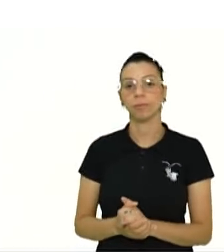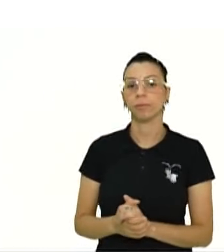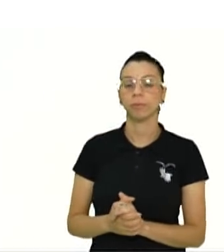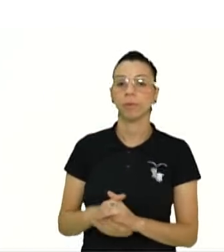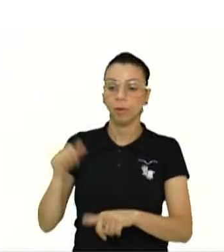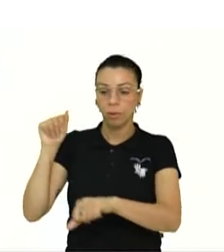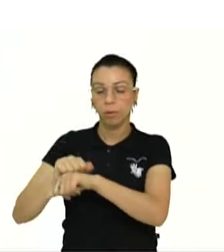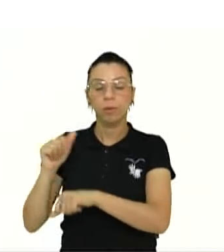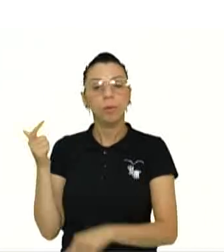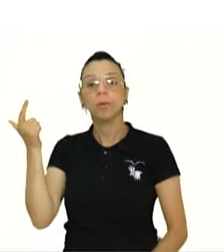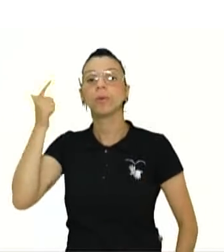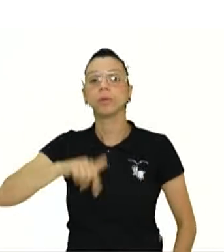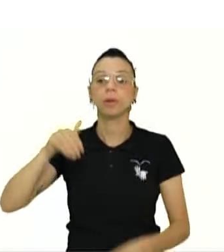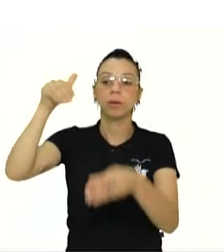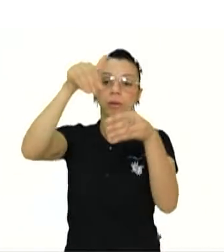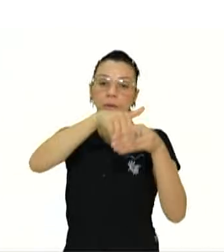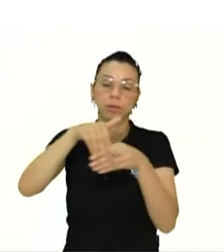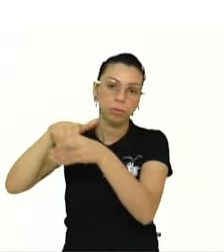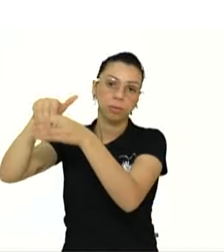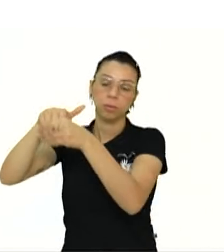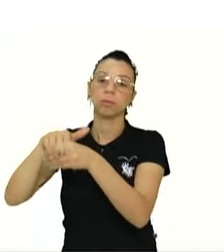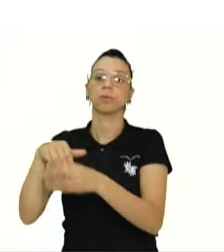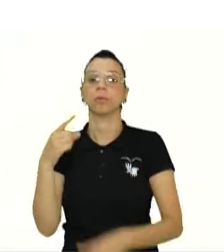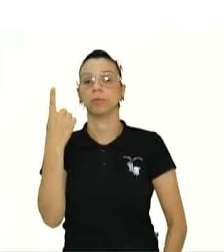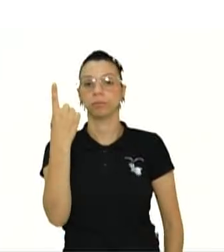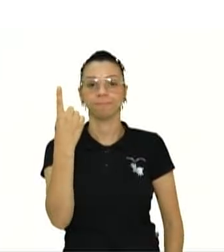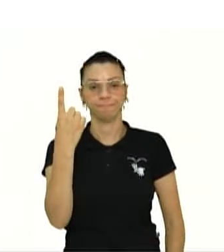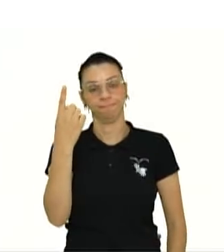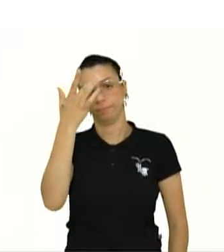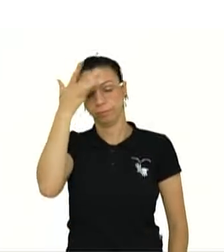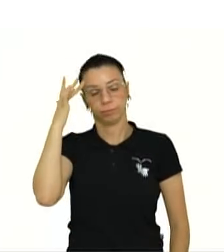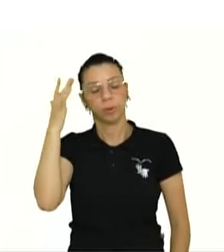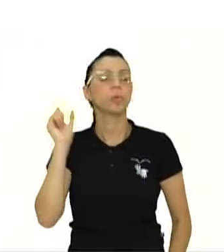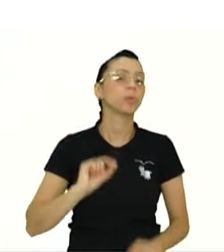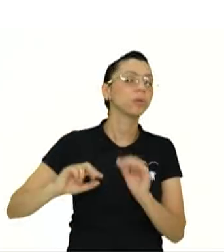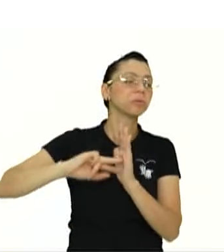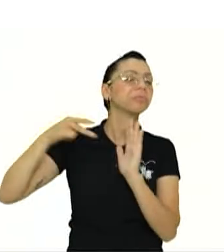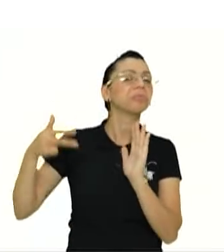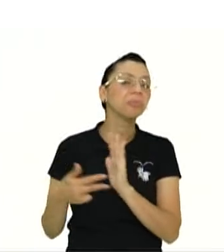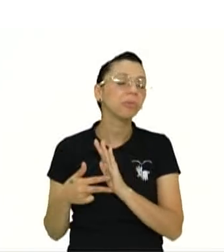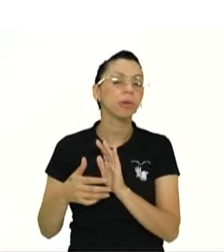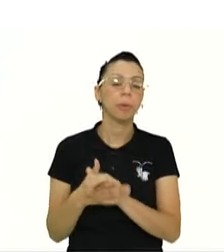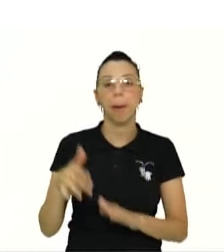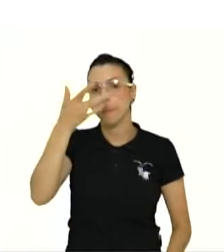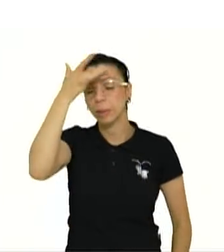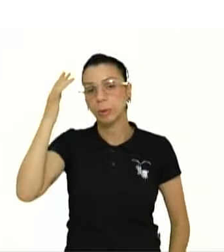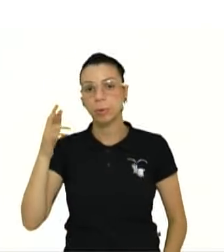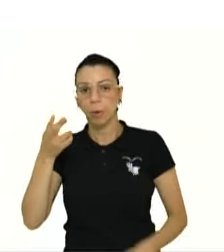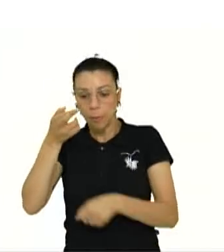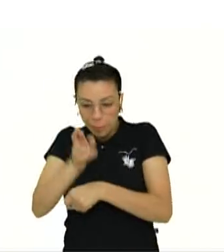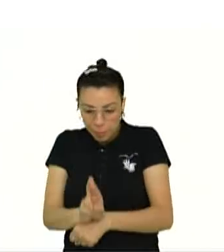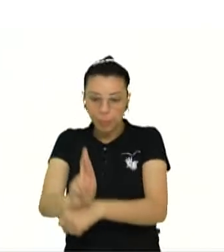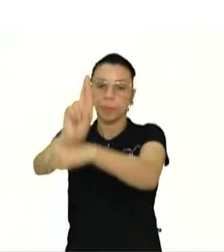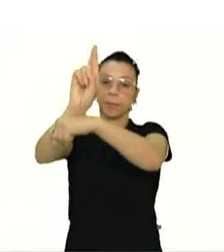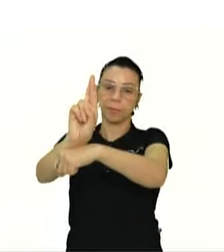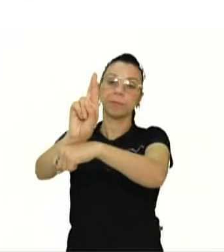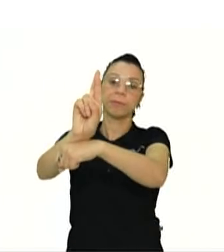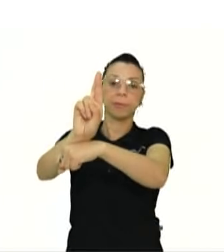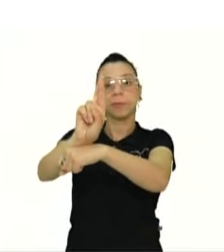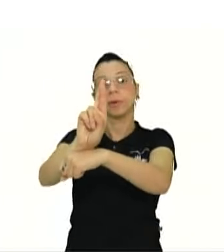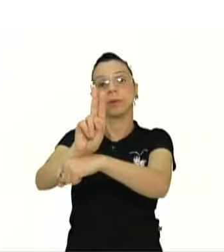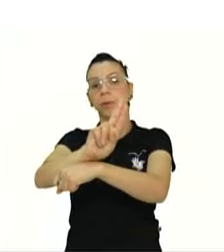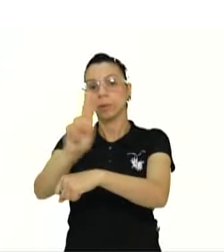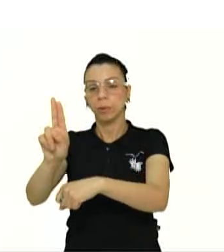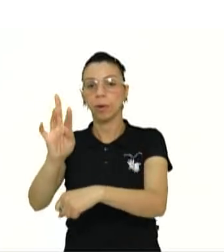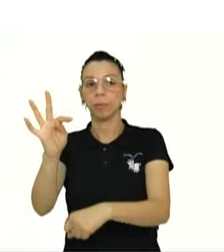o direito de eleger um tribuno da plebe. O que seria isso? Seria um político que representasse, o tribuno é o nome